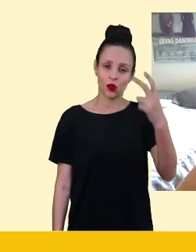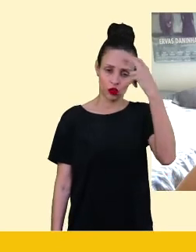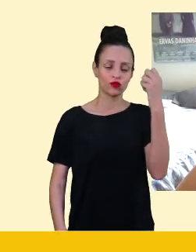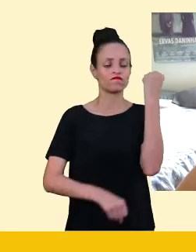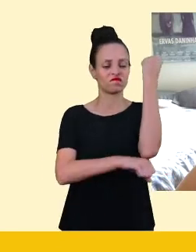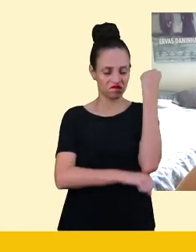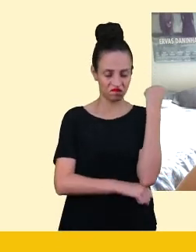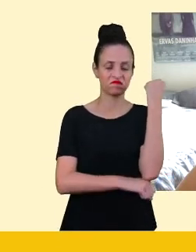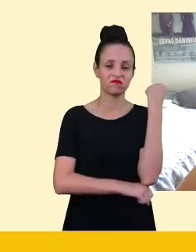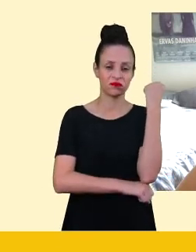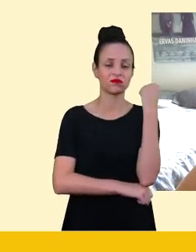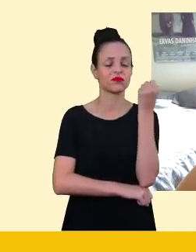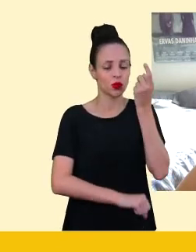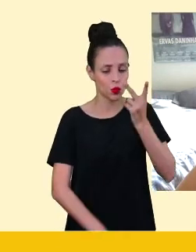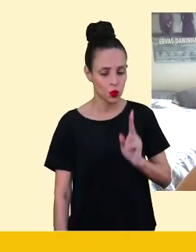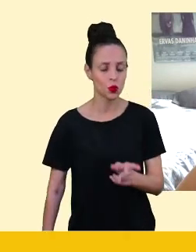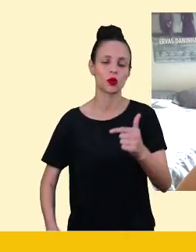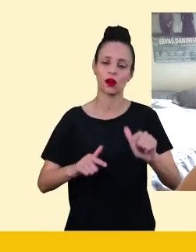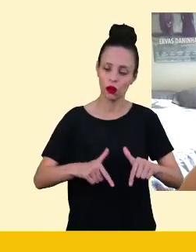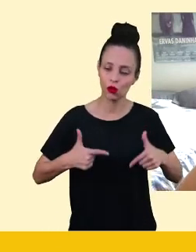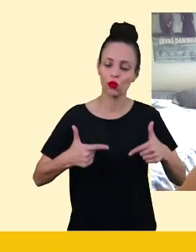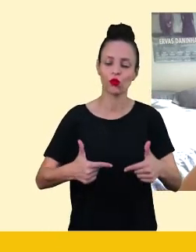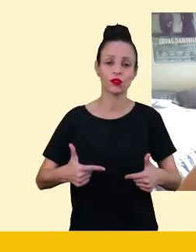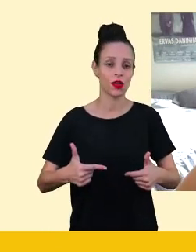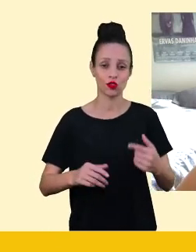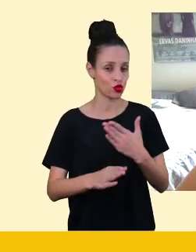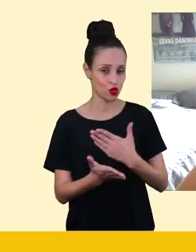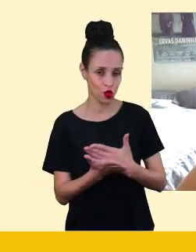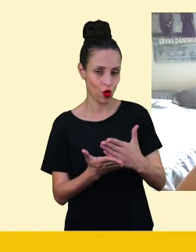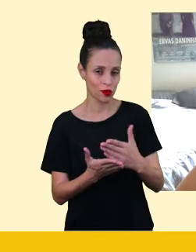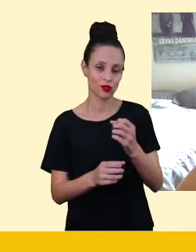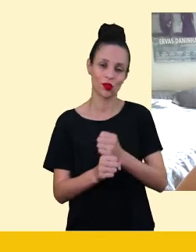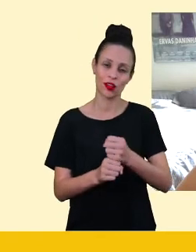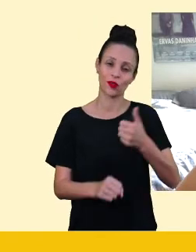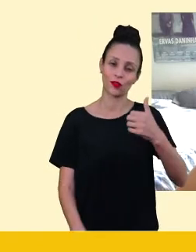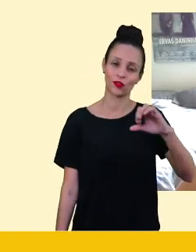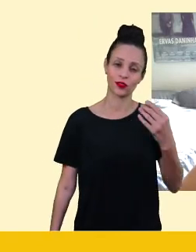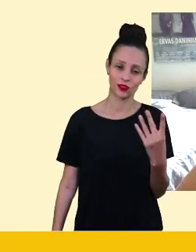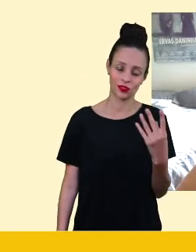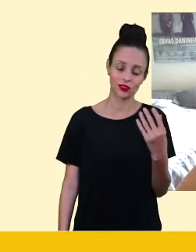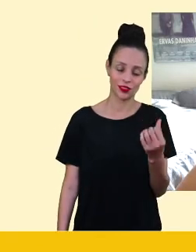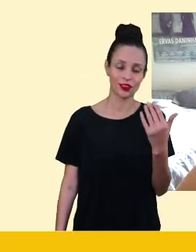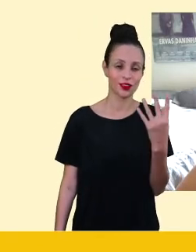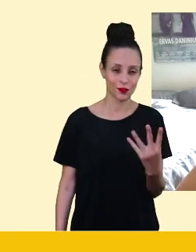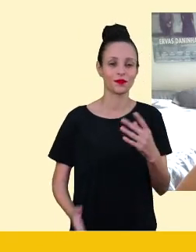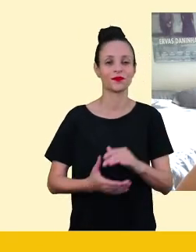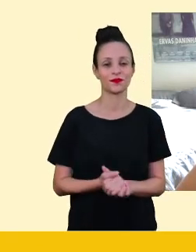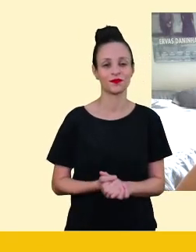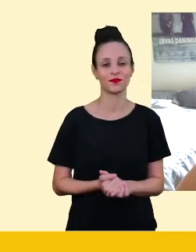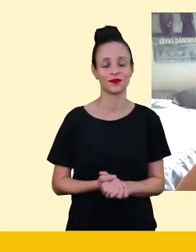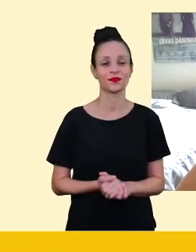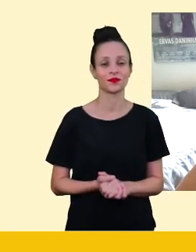das práticas, e ainda assim essa cultura resiste e persiste, a luta segue, aí